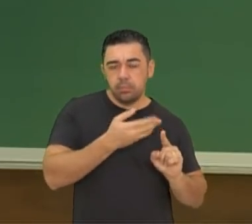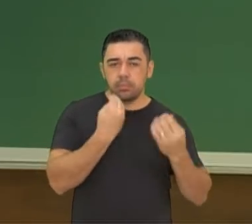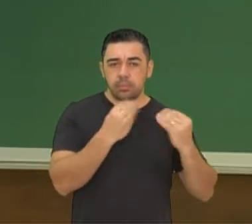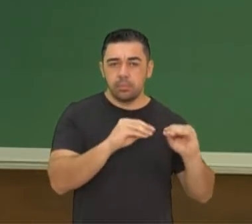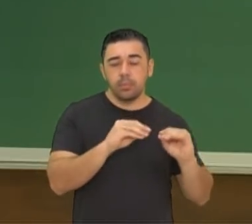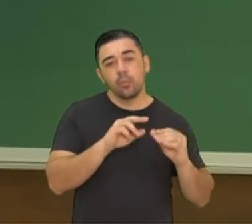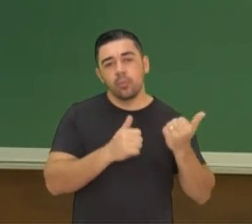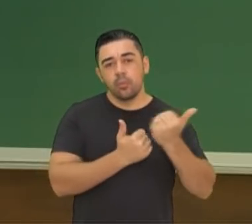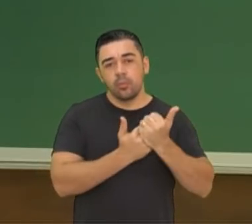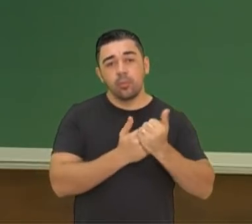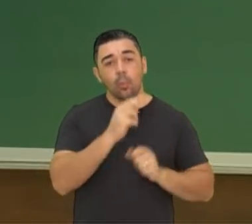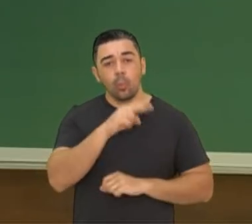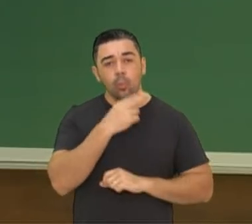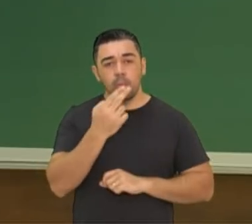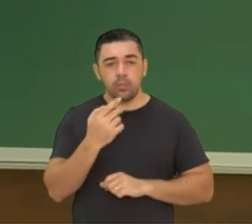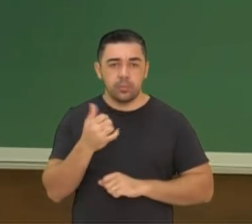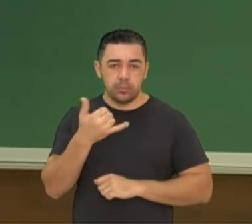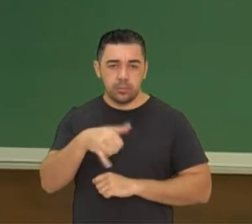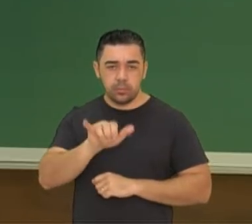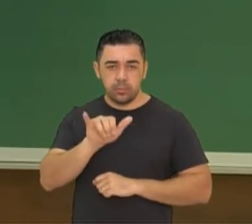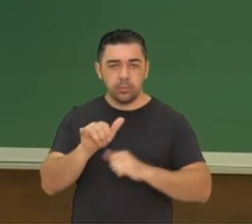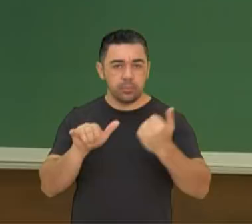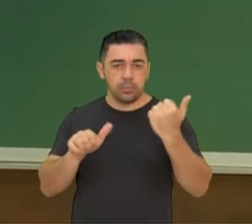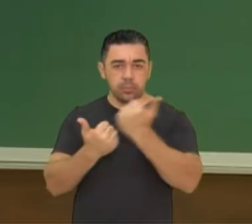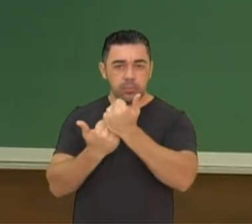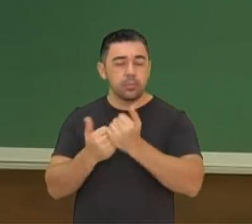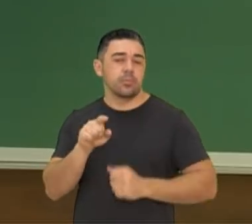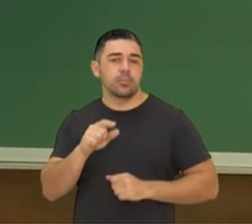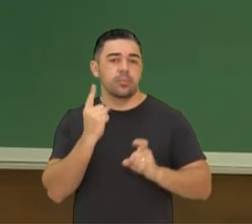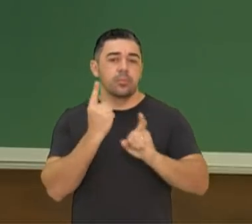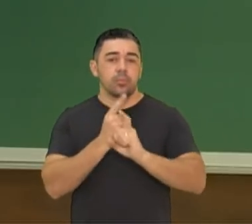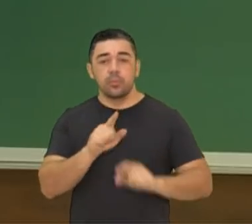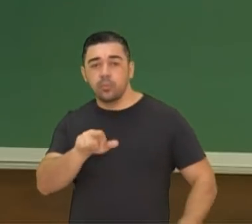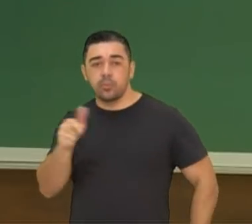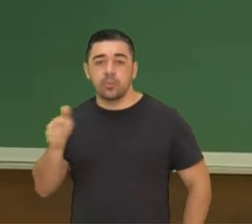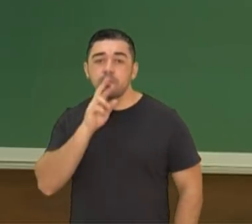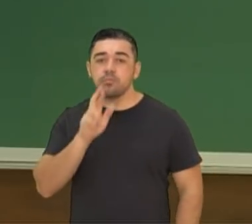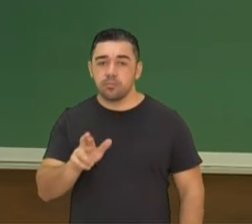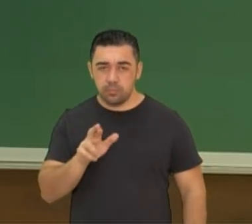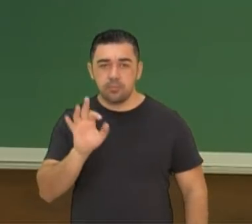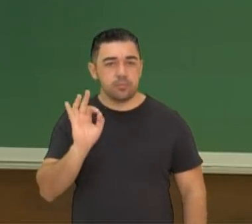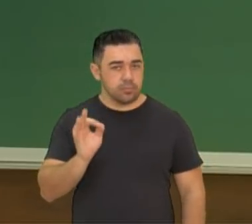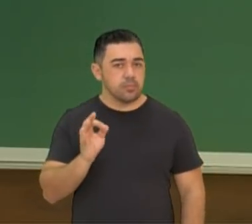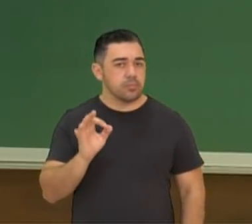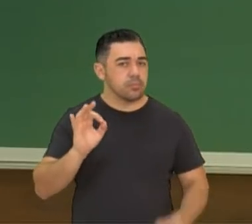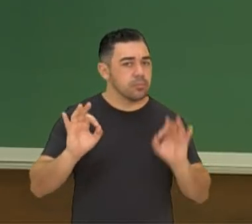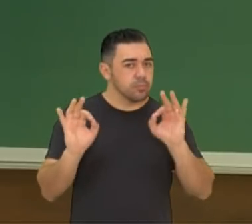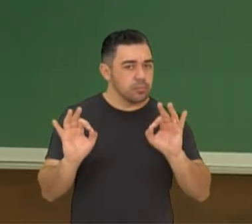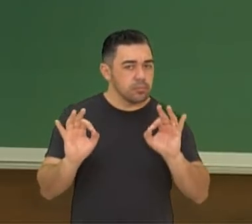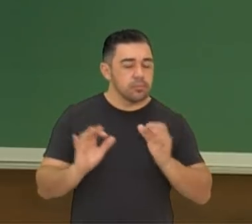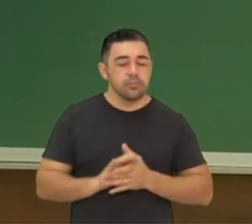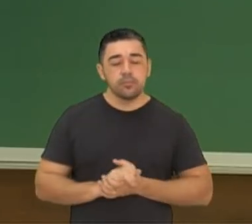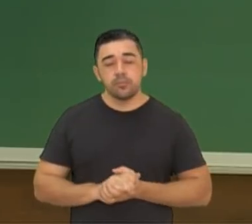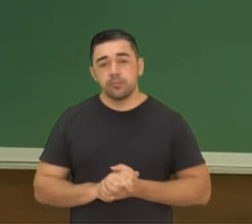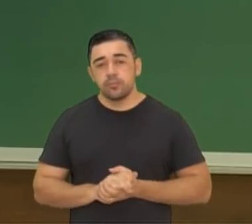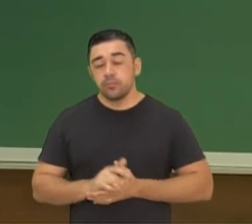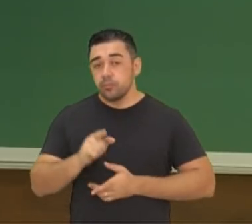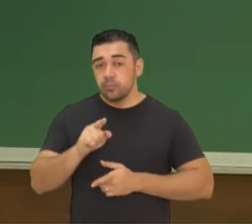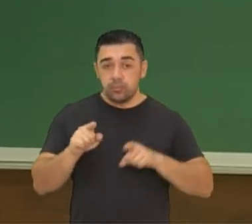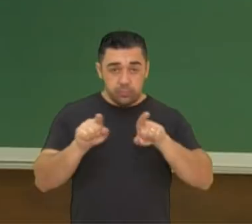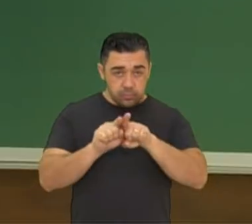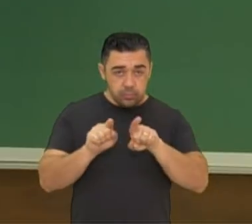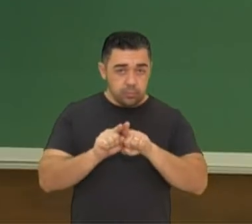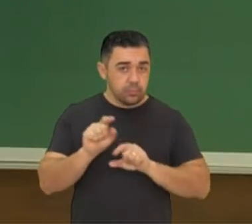das incógnitas. Dado o valor de uma delas, eu acho o valor da outra, certo? Então foi assim que nós resolvemos. Lembre também que